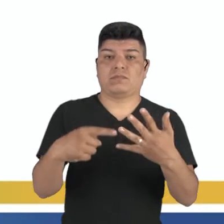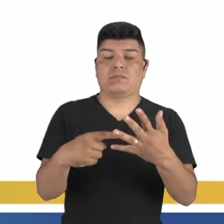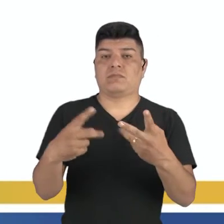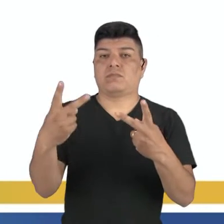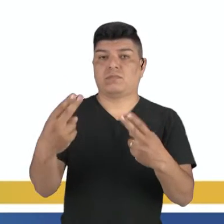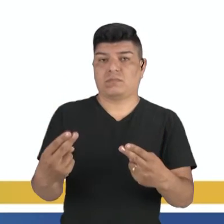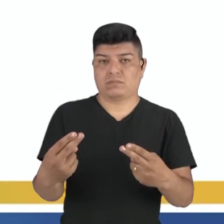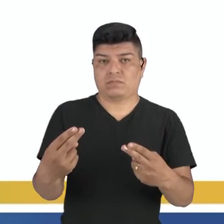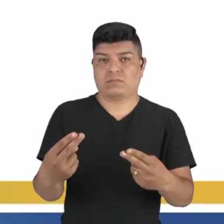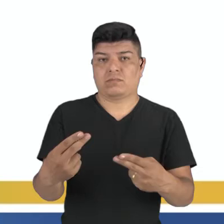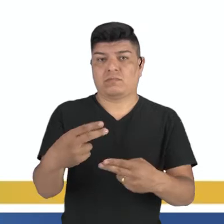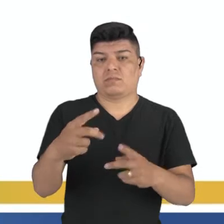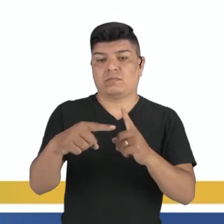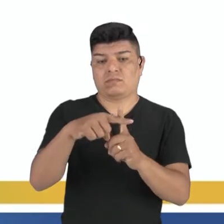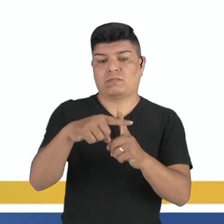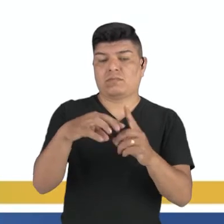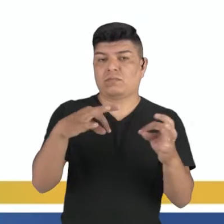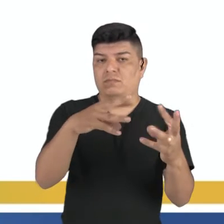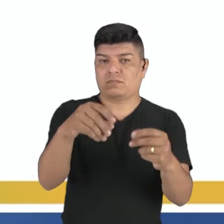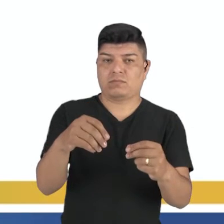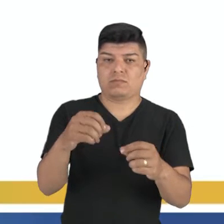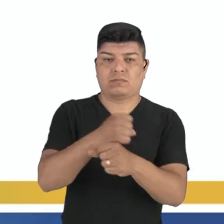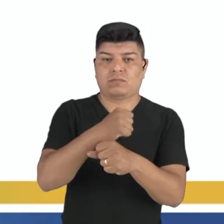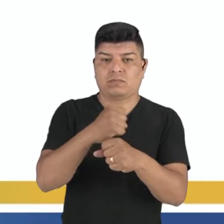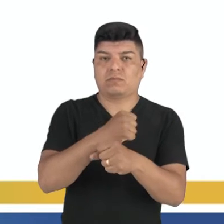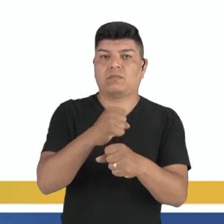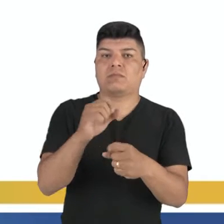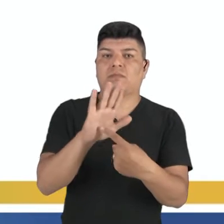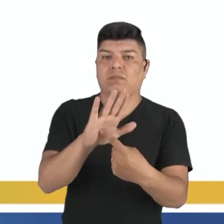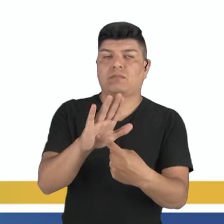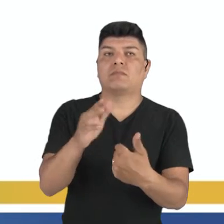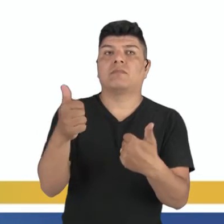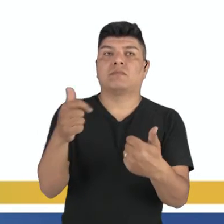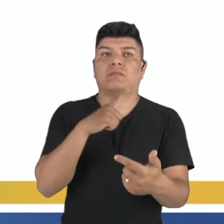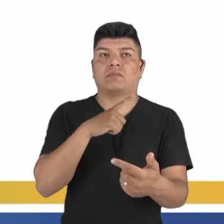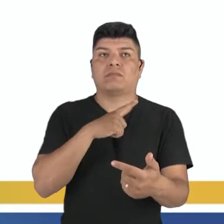igual ao produto da soma, Então, com base no cálculo apresentado aí.